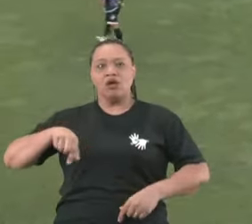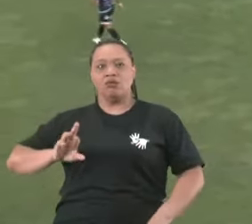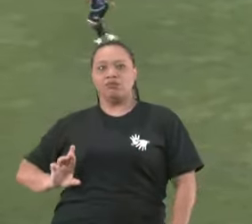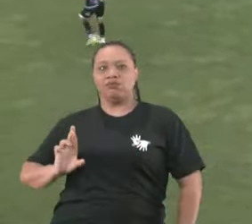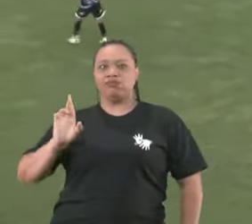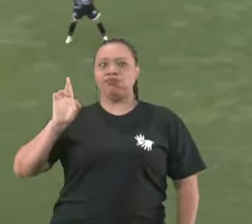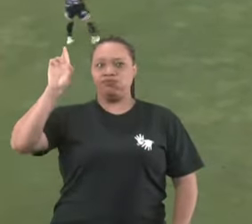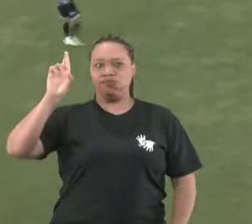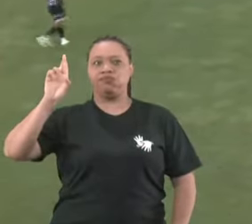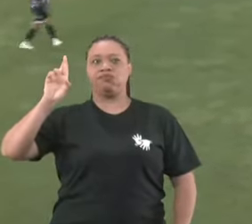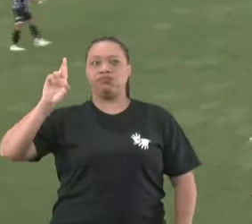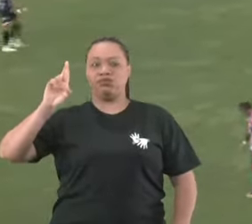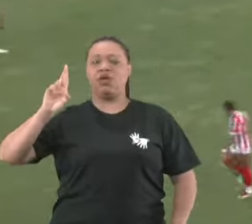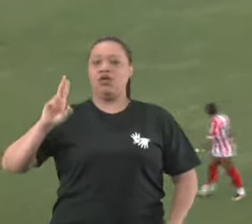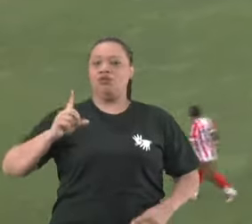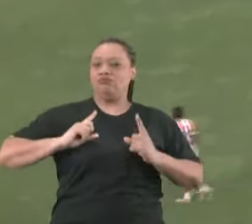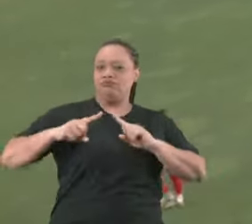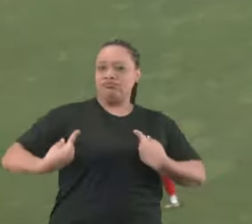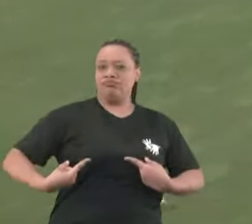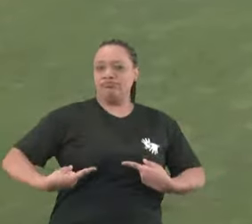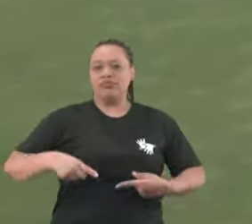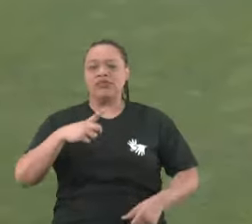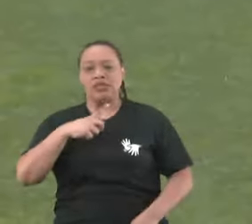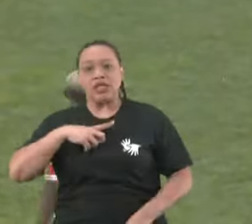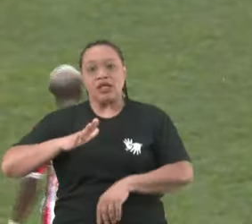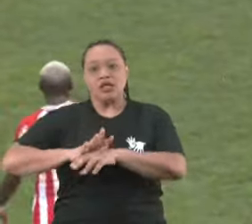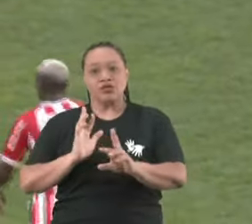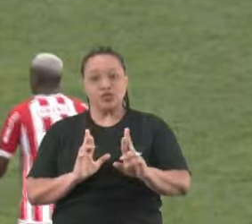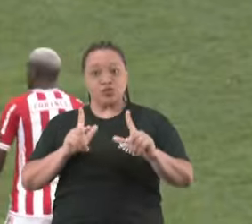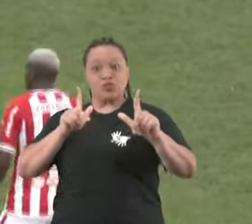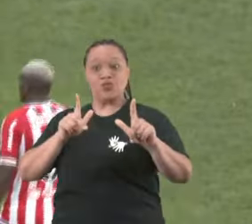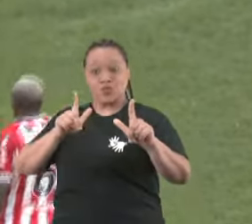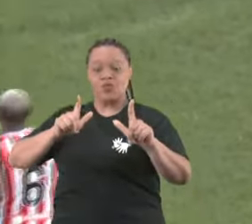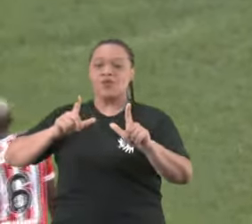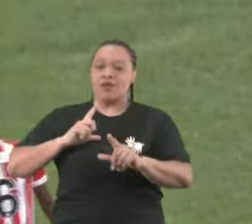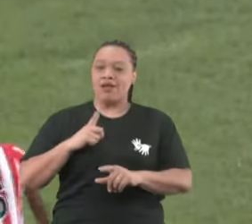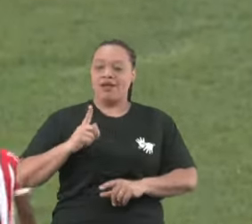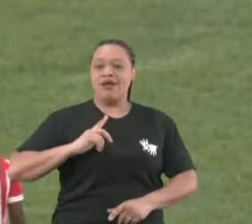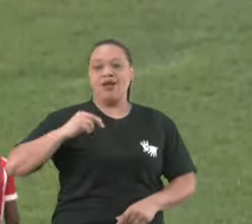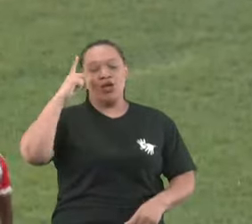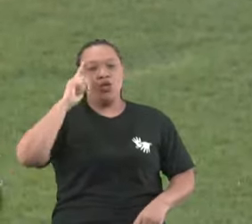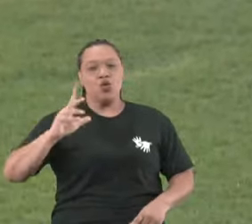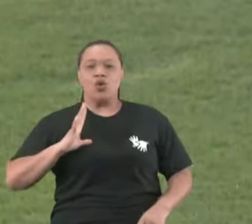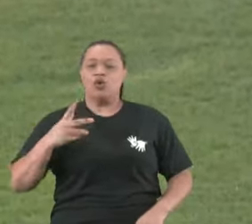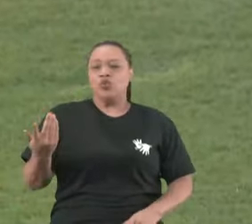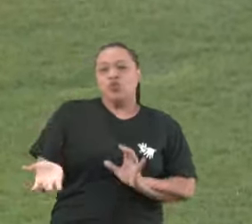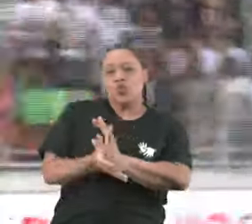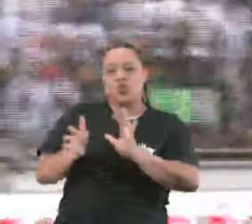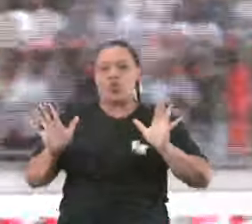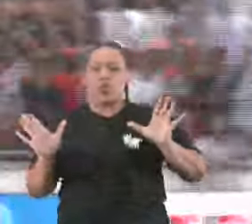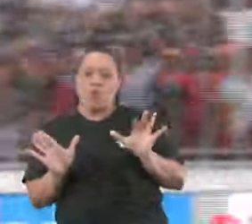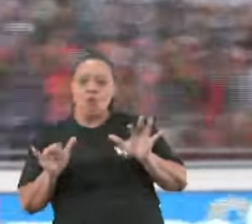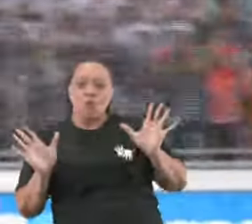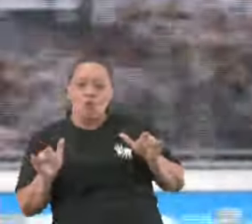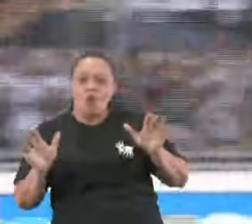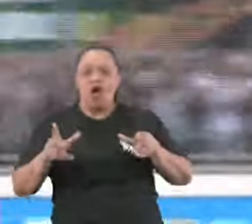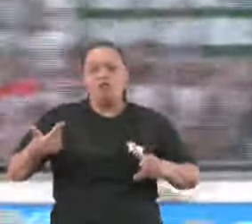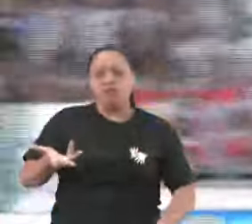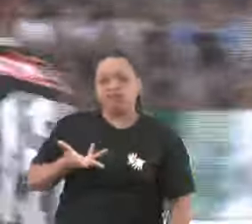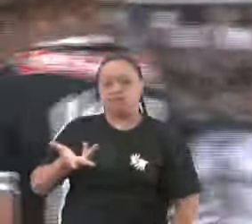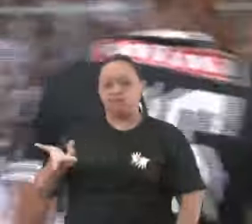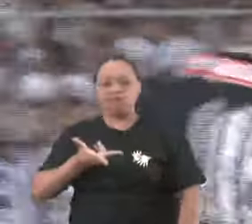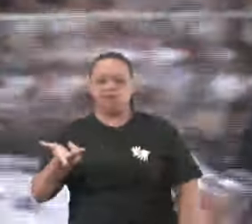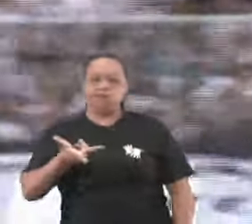campeonato, acredito eu, pois tem sido um diferencial nesse ataque do Asa, é muito veloz, é insinuante. Ele que